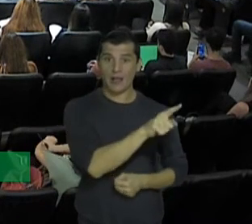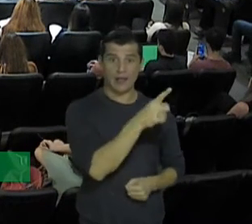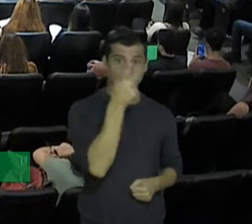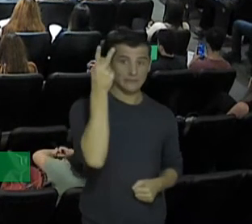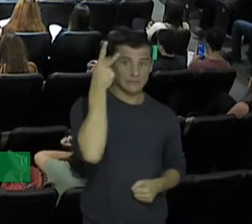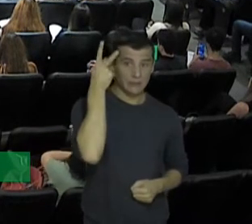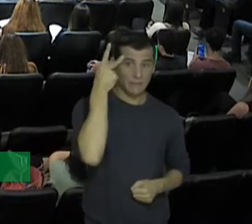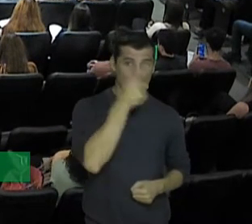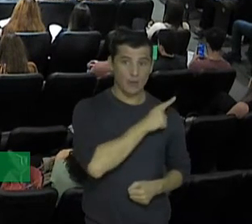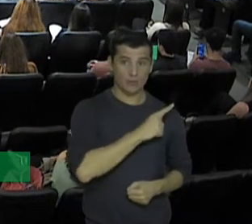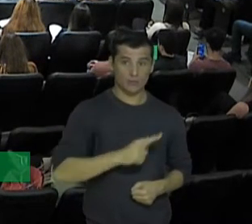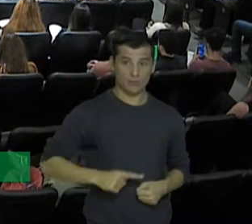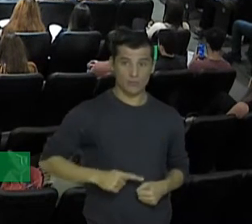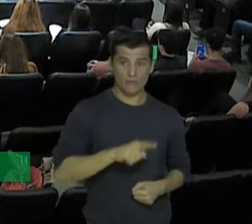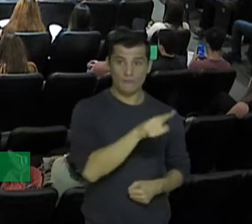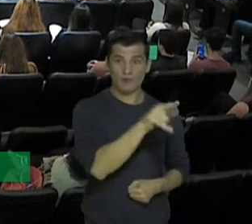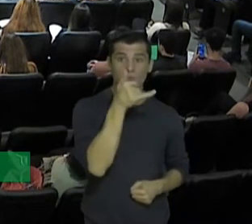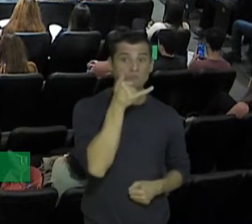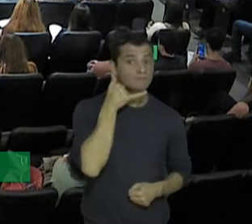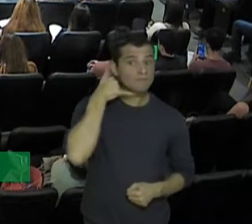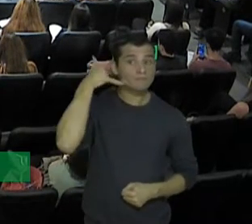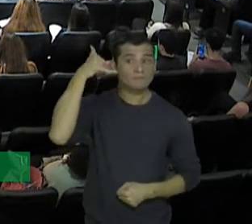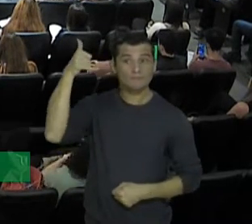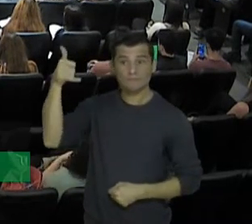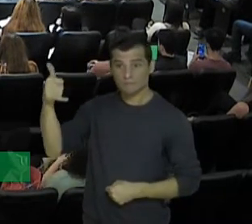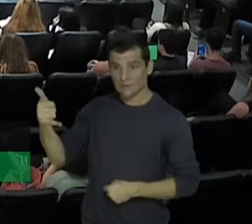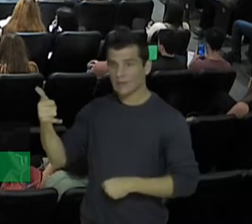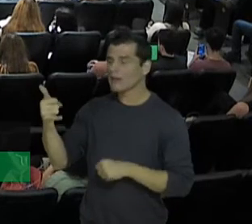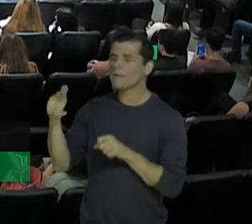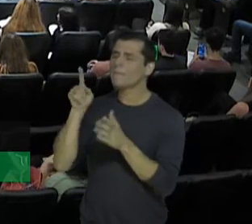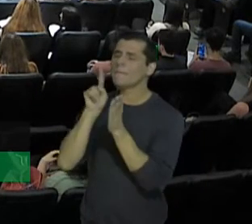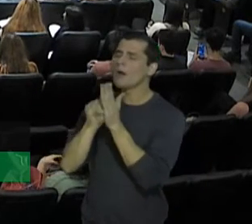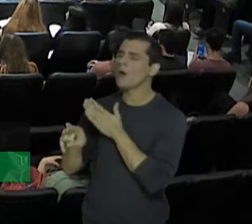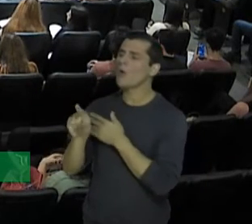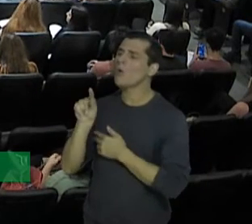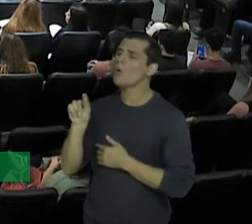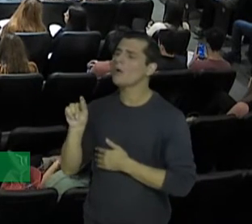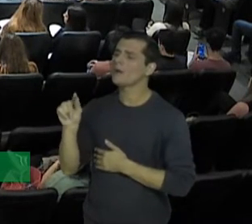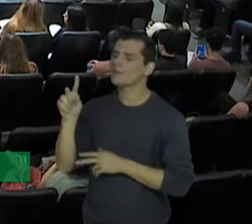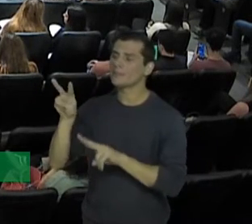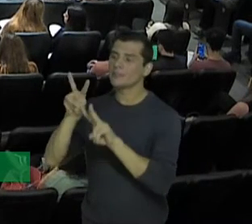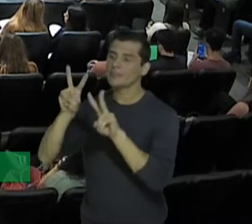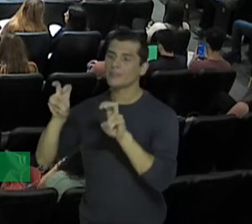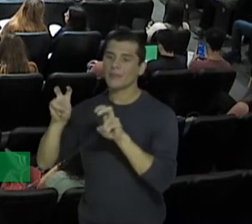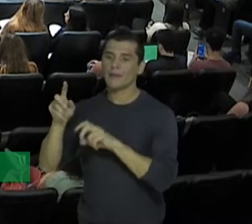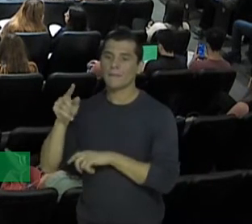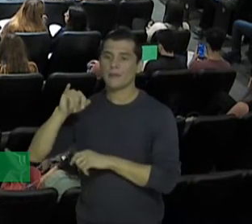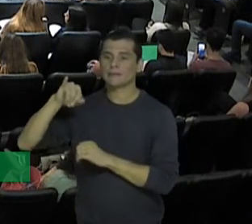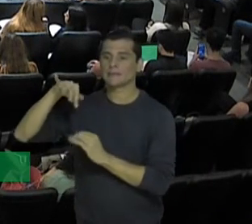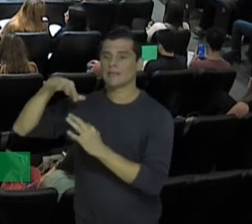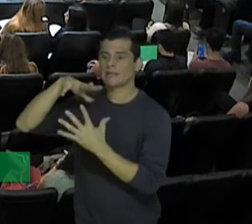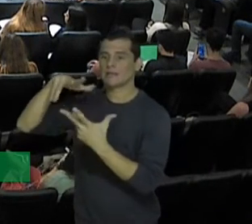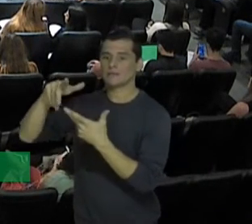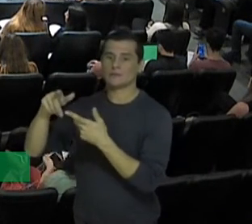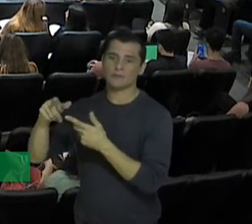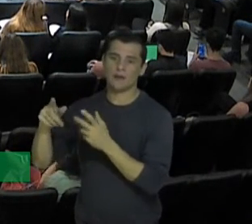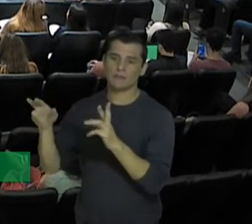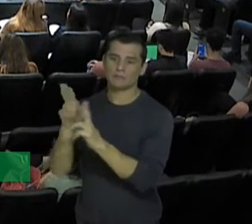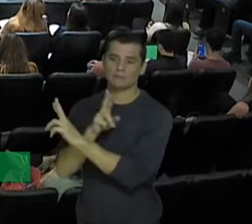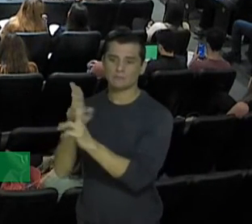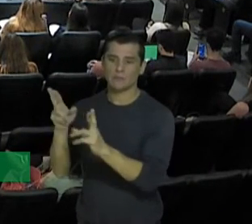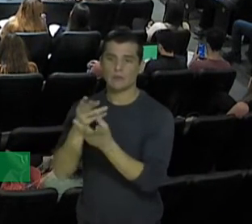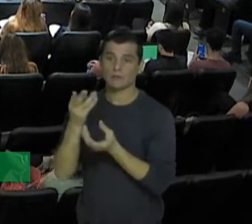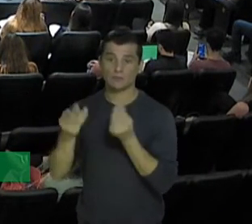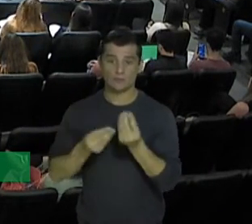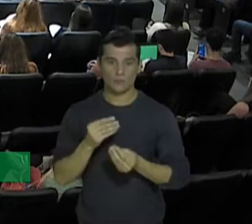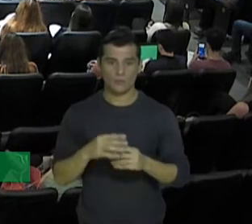internacionais porque o governador de São Paulo recebe hoje o bor Johnson né lá em São Paulo então tive o